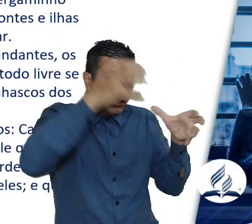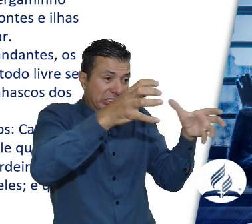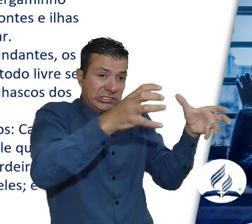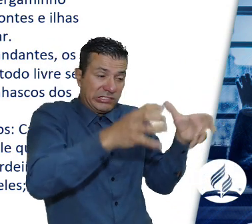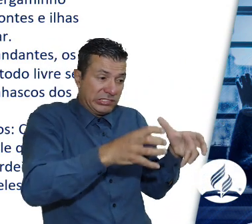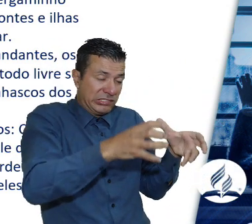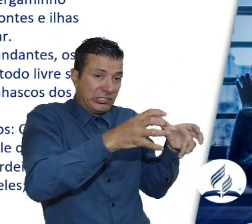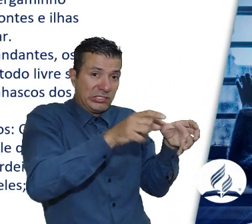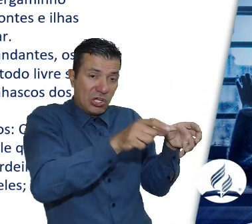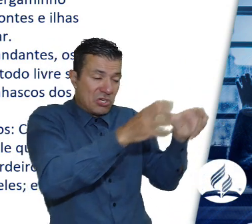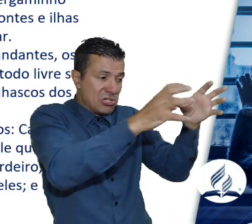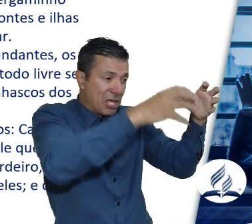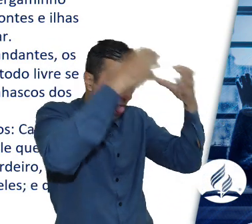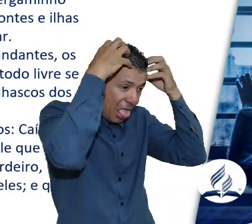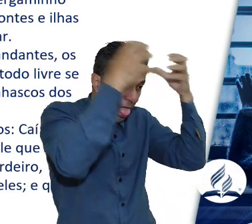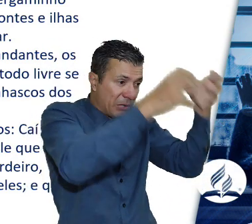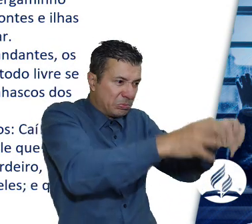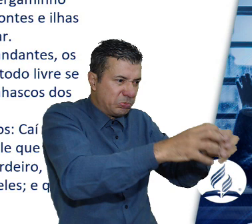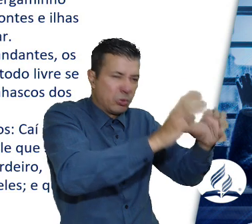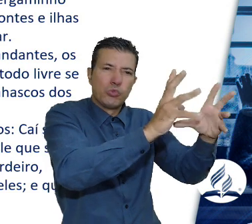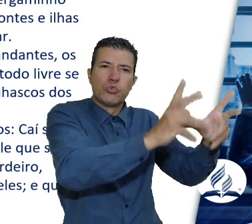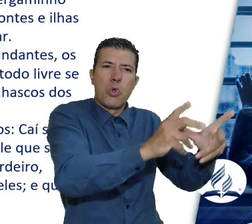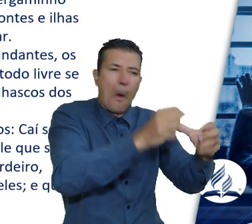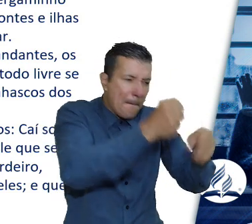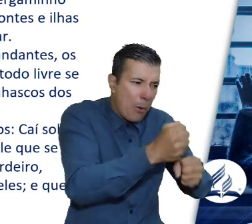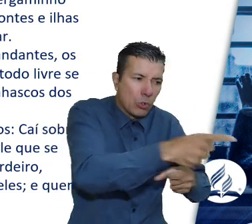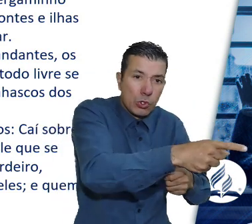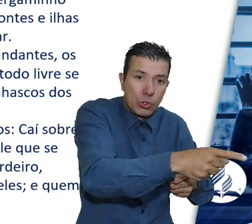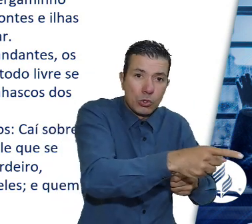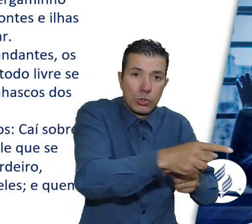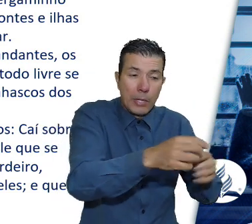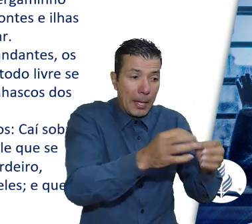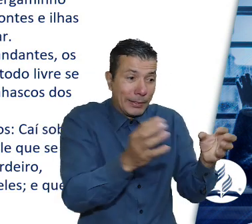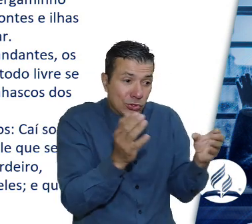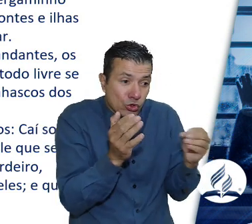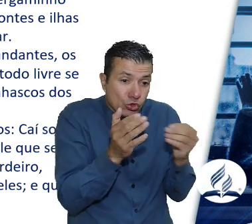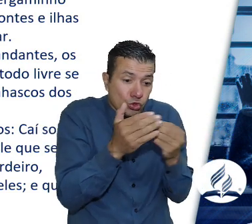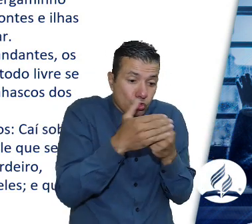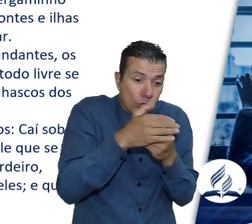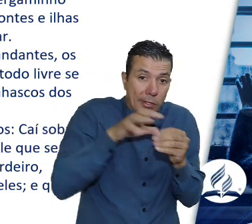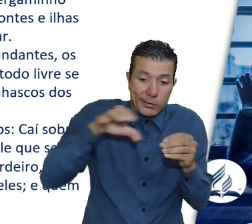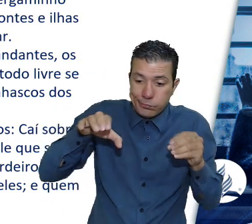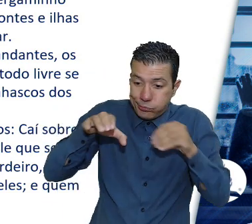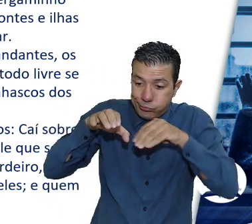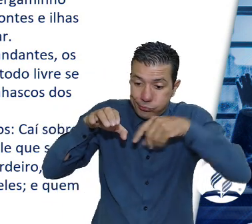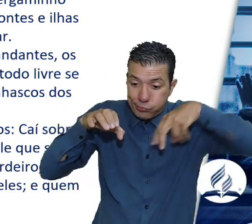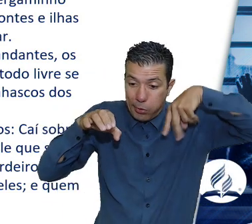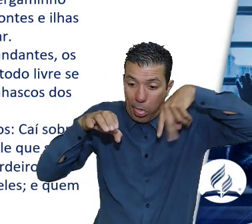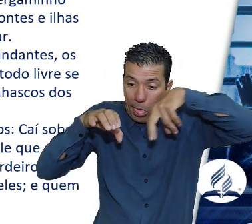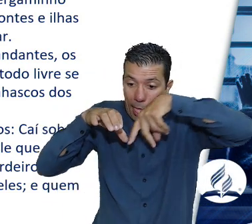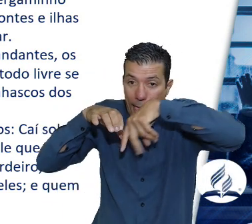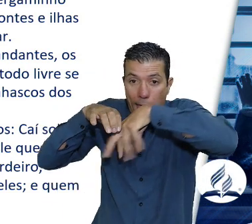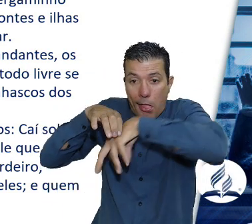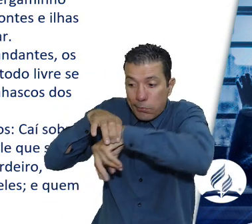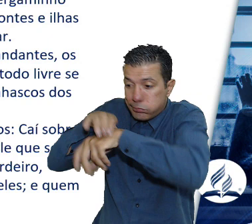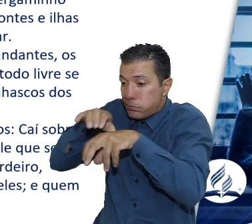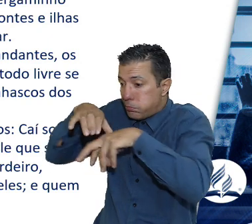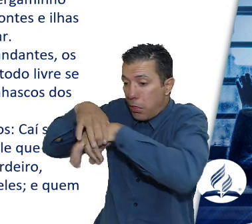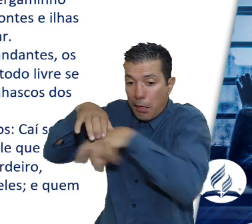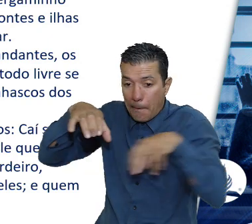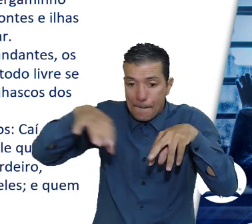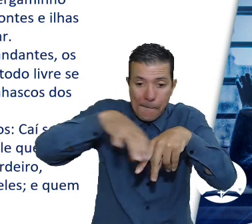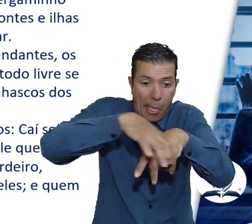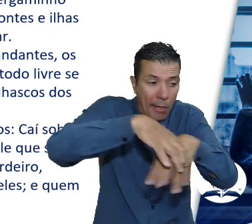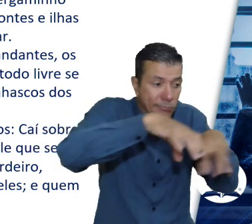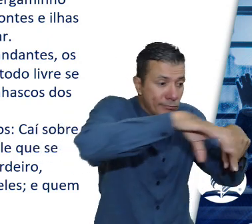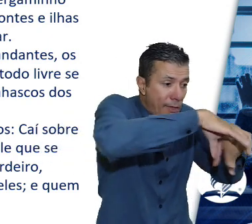comandantes, os ricos, os poderosos e todo escravo e todo livre se esconderam nas cavernas e nos penhascos dos montes. E disseram aos montes e